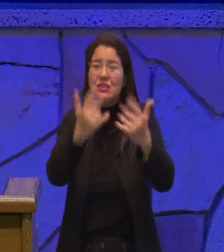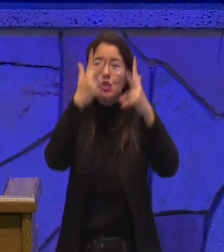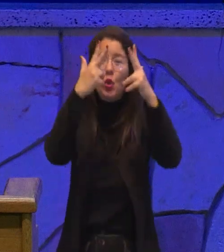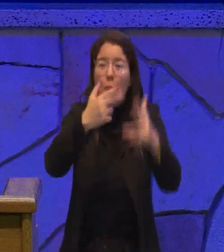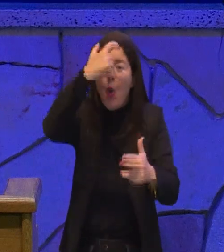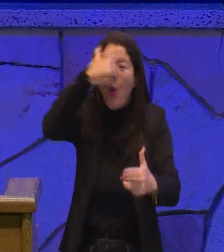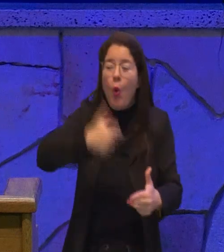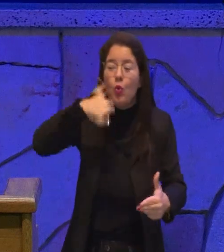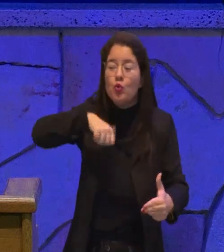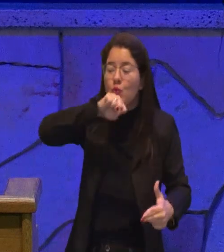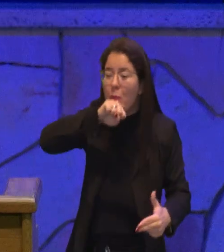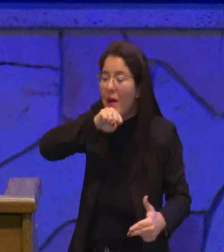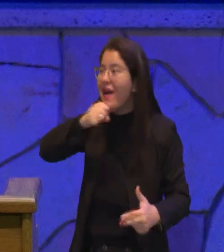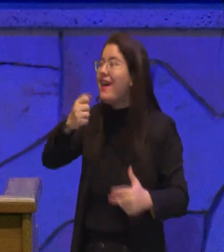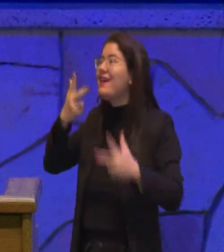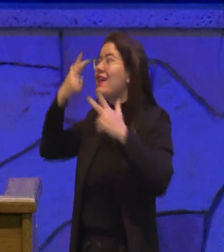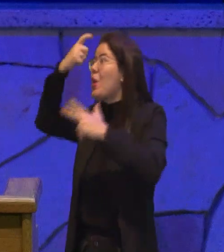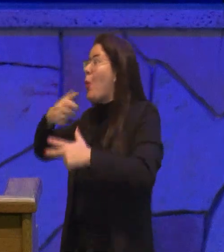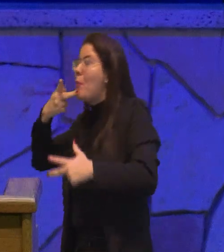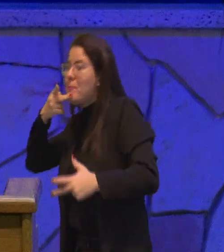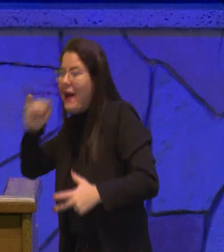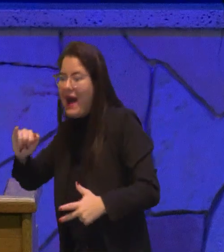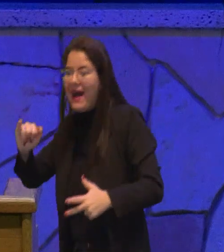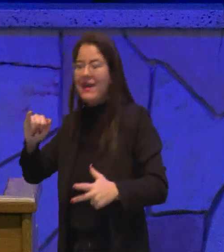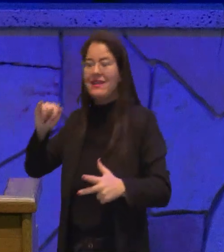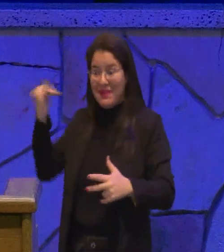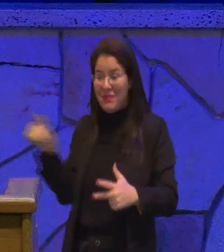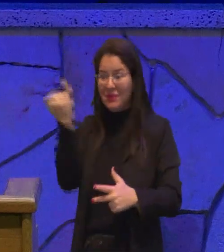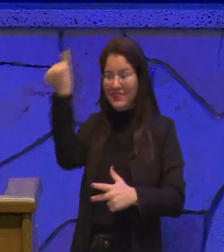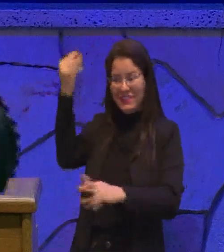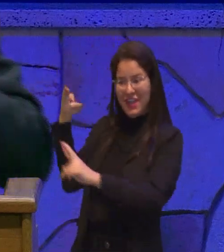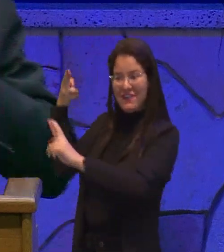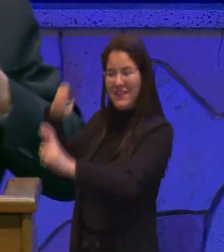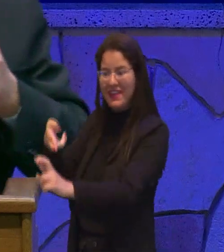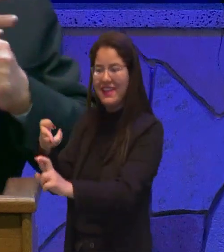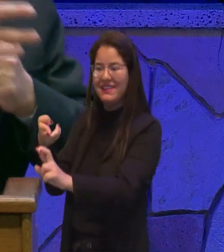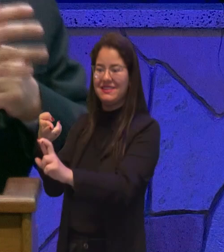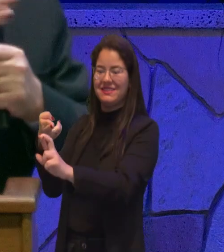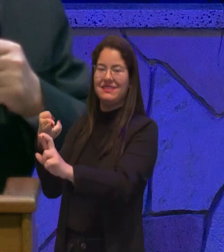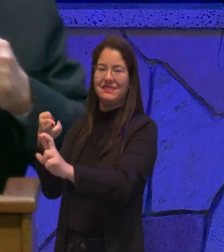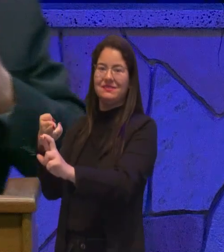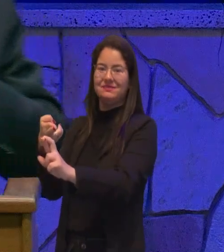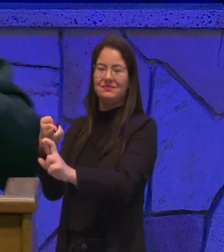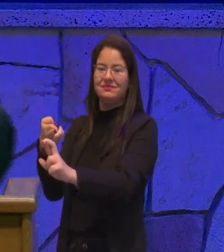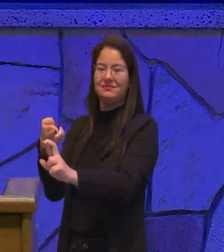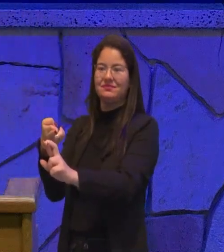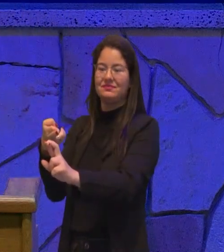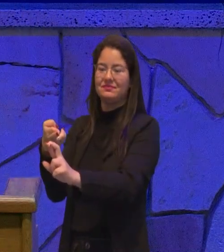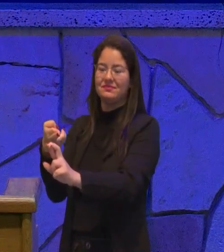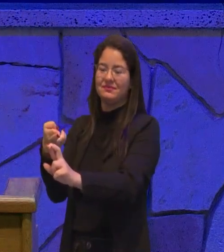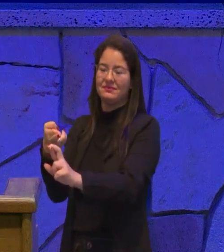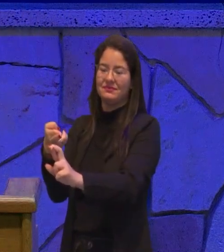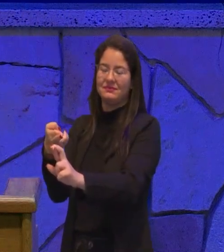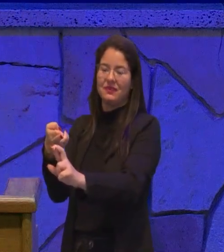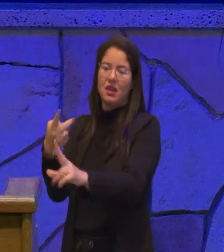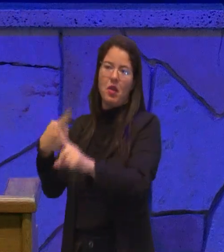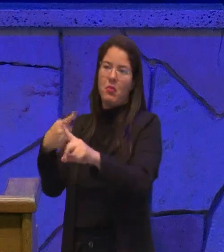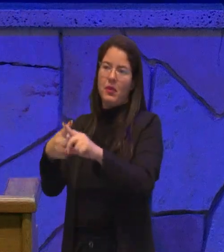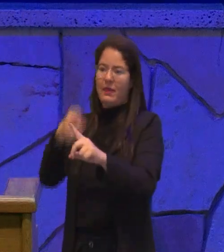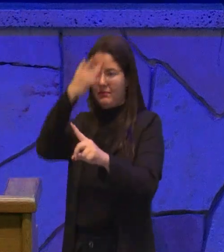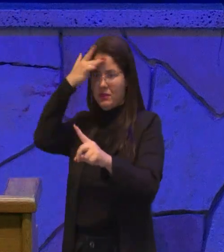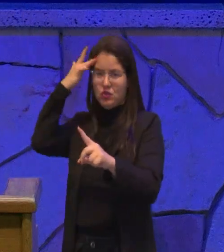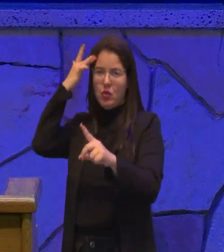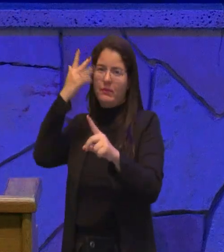É tão importante isto, esta referência, que nós assumimos muitas vezes, até por um fator biológico,